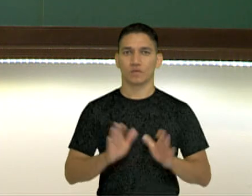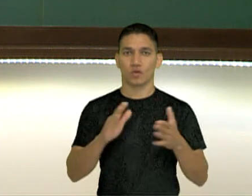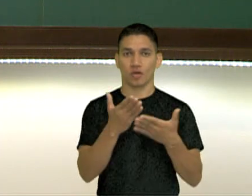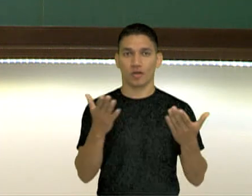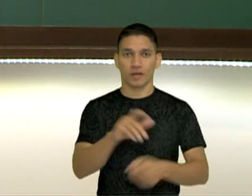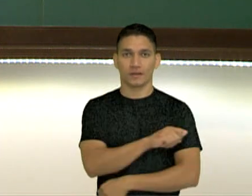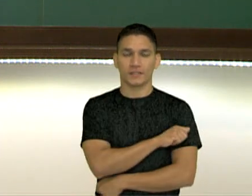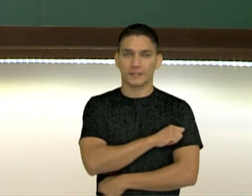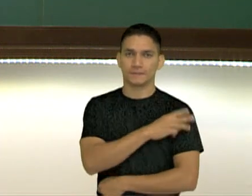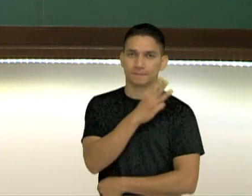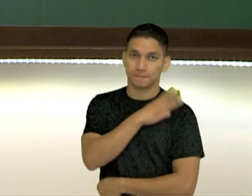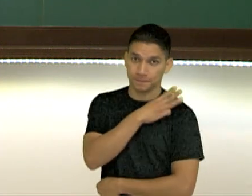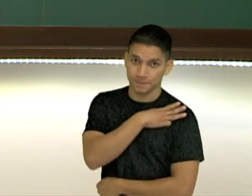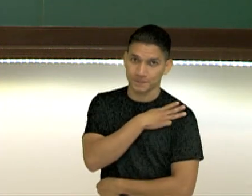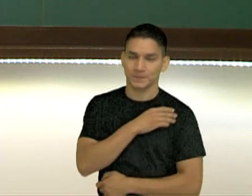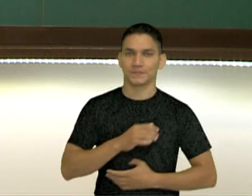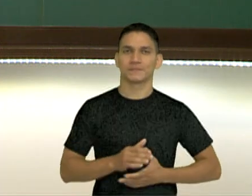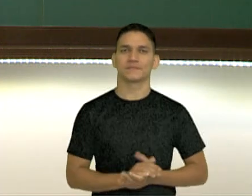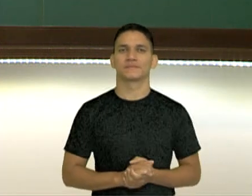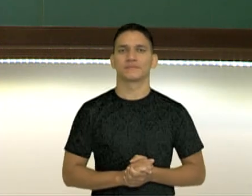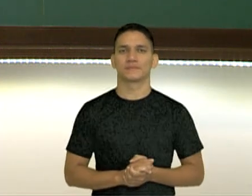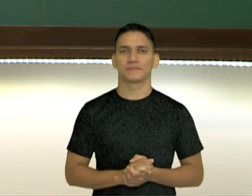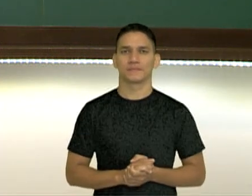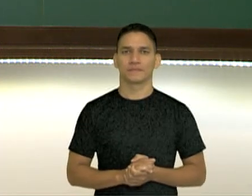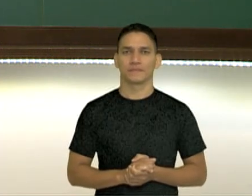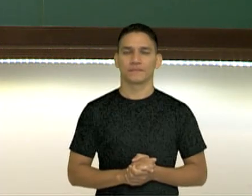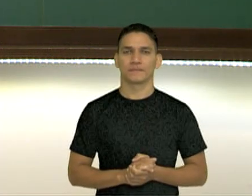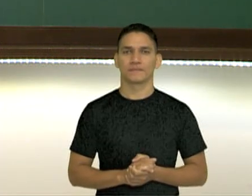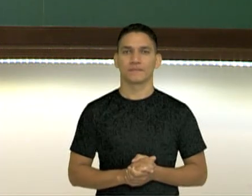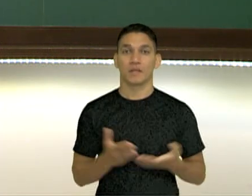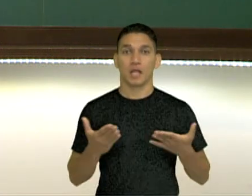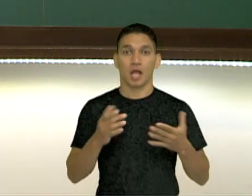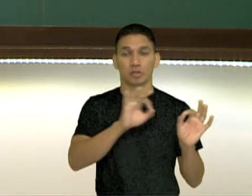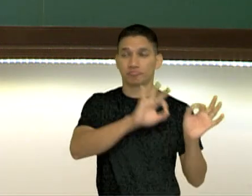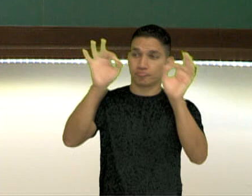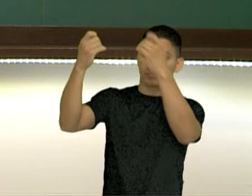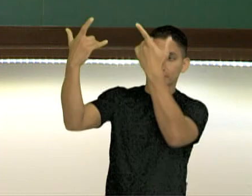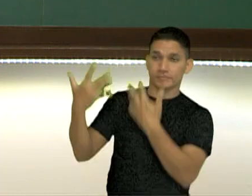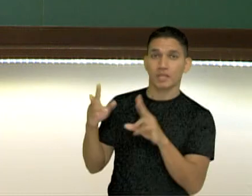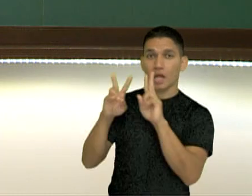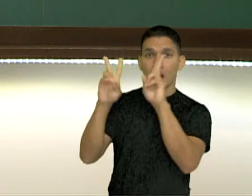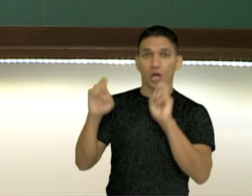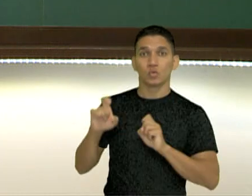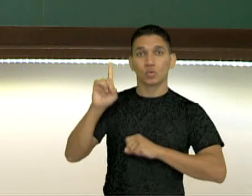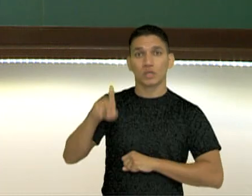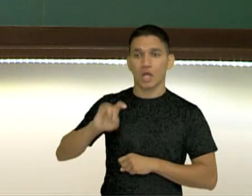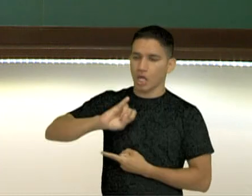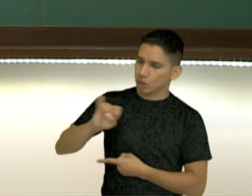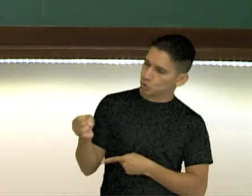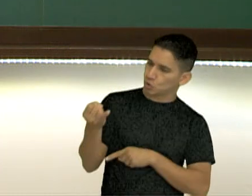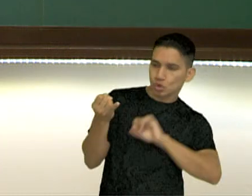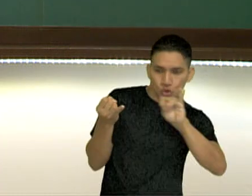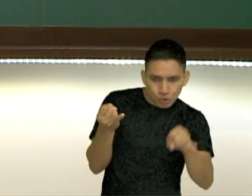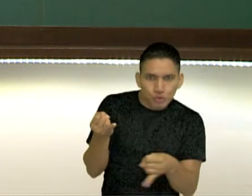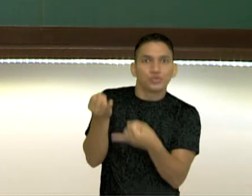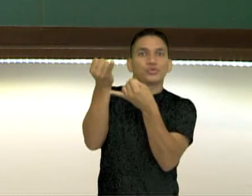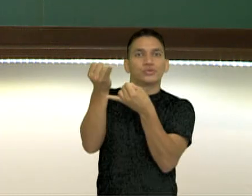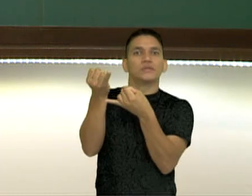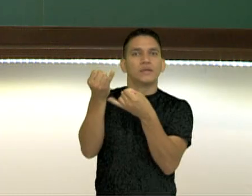Olá, estudantes da terceira série do ensino médio. Nesse vídeo a gente vai falar sobre juros